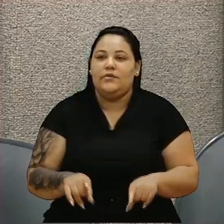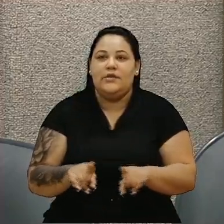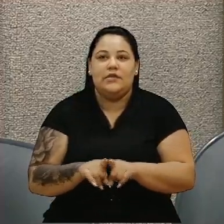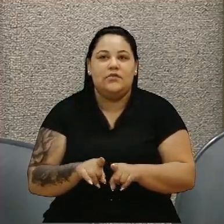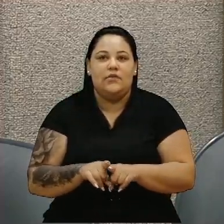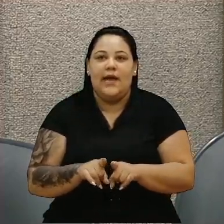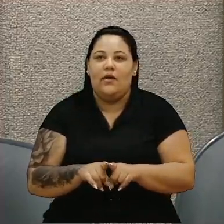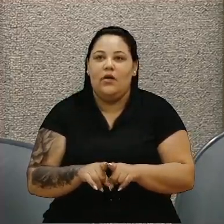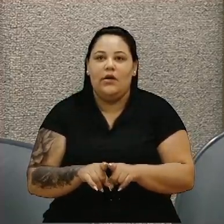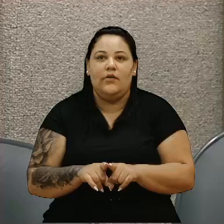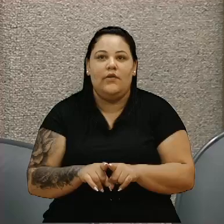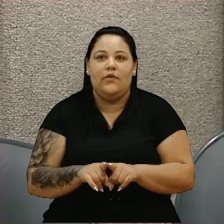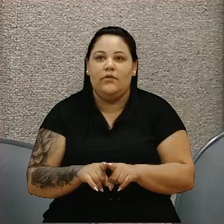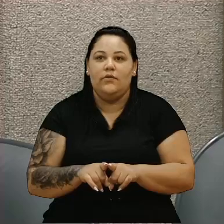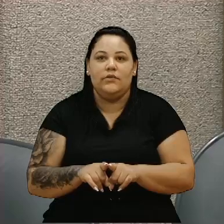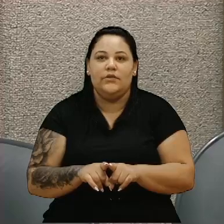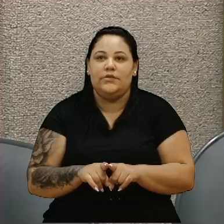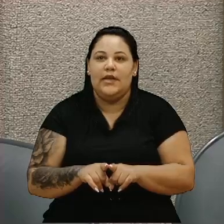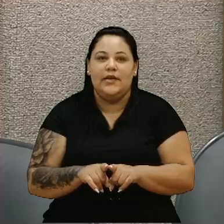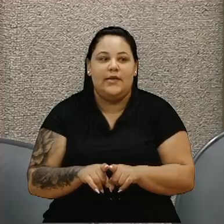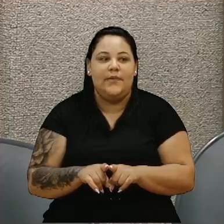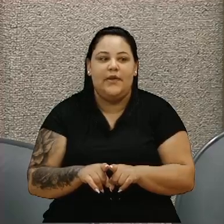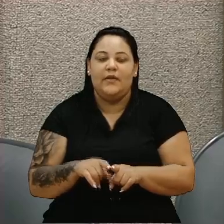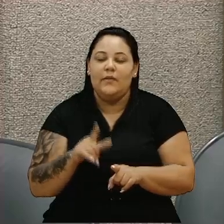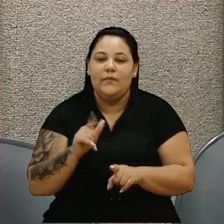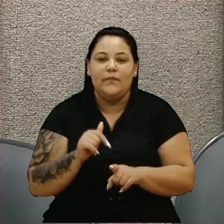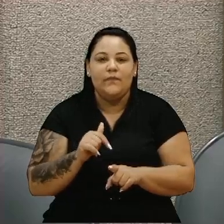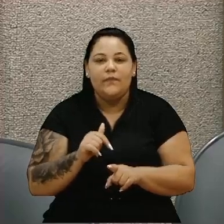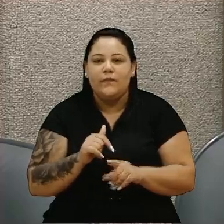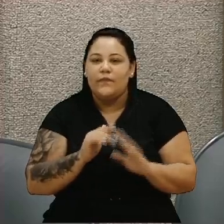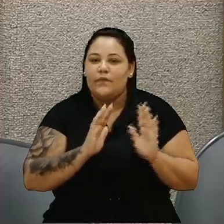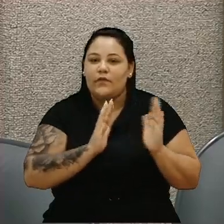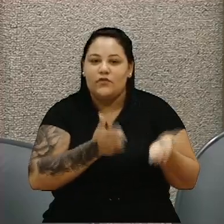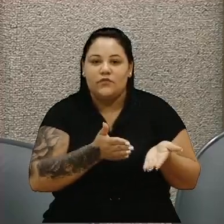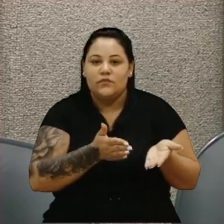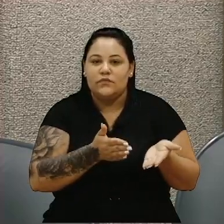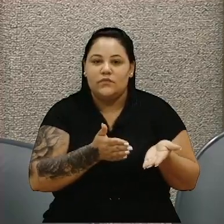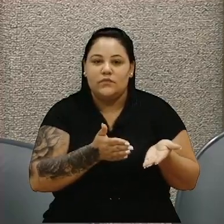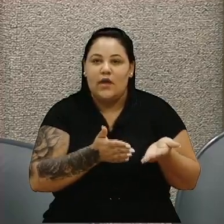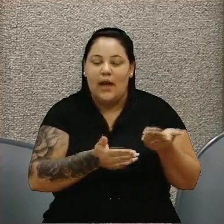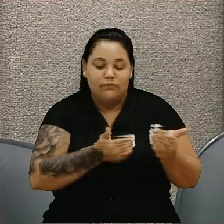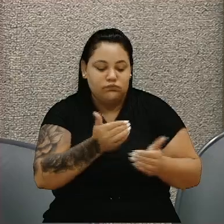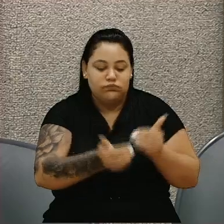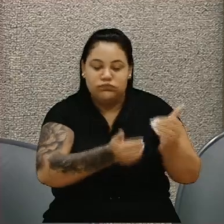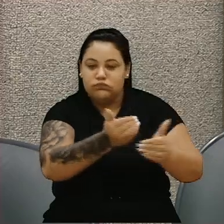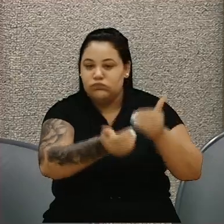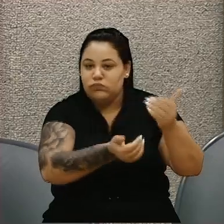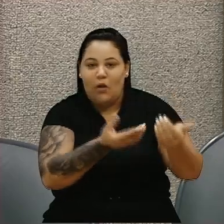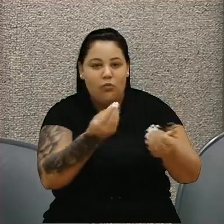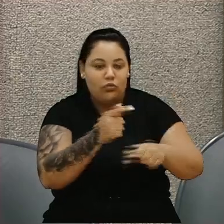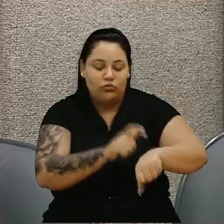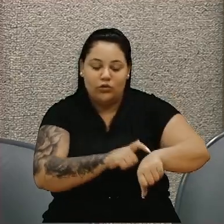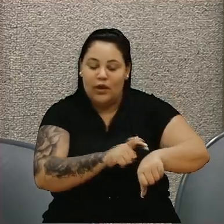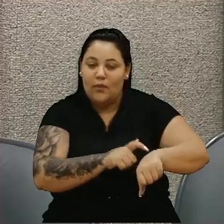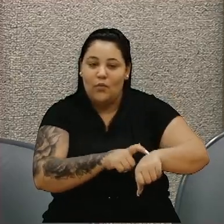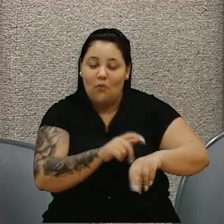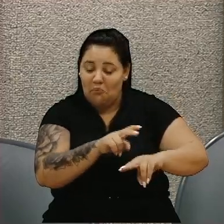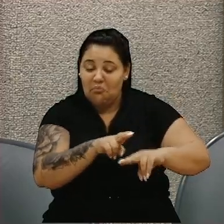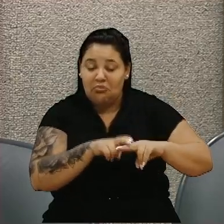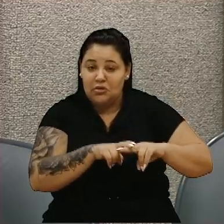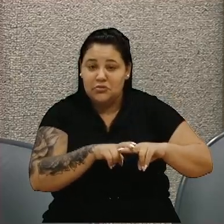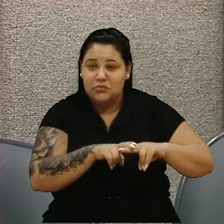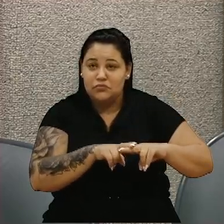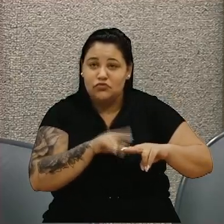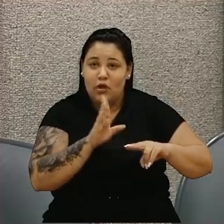40, especialmente os condomínios, que já estavam andando há bastante tempo, e que, por isso, foram talvez